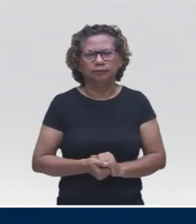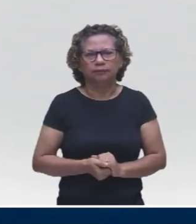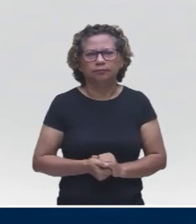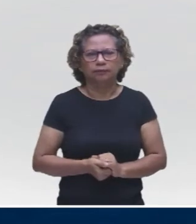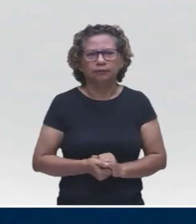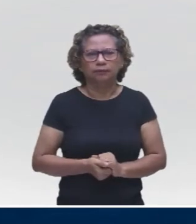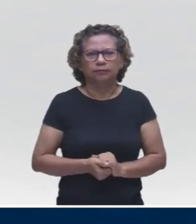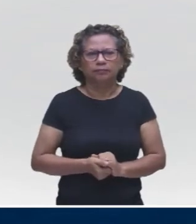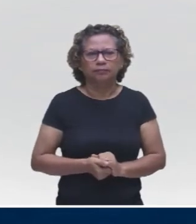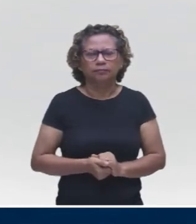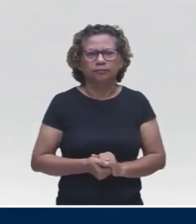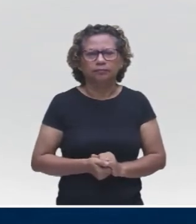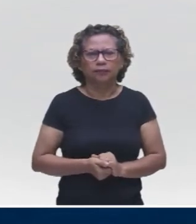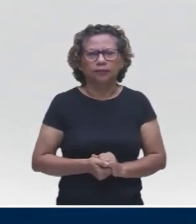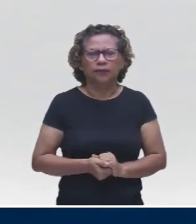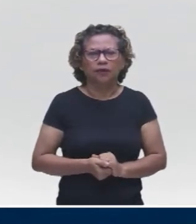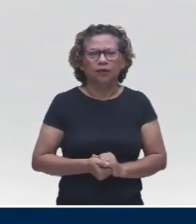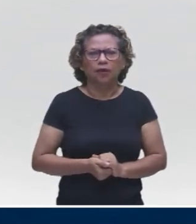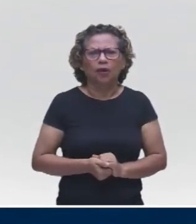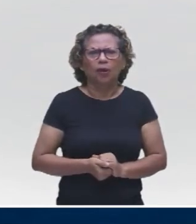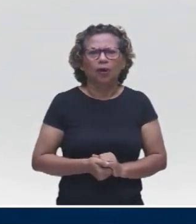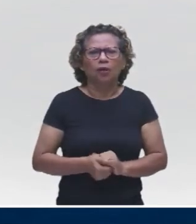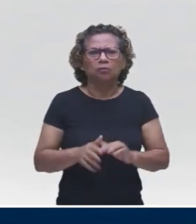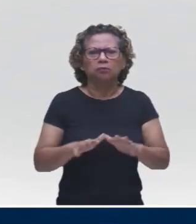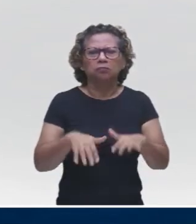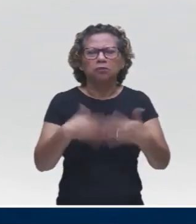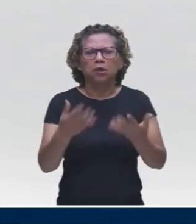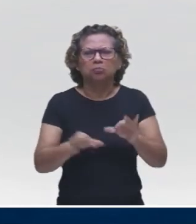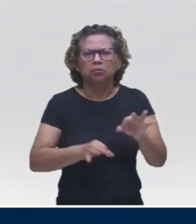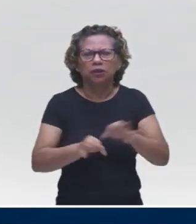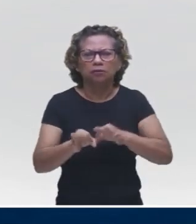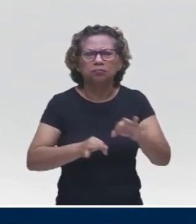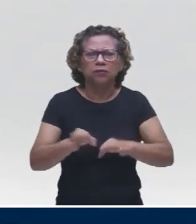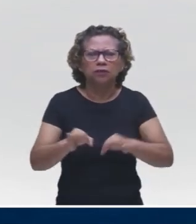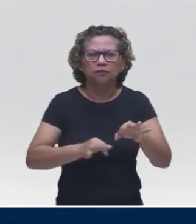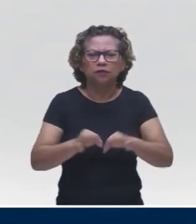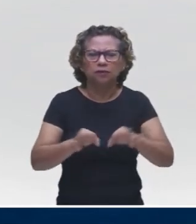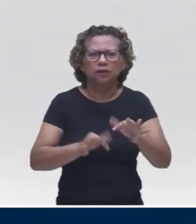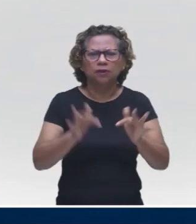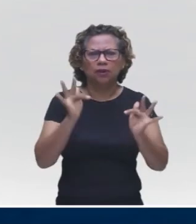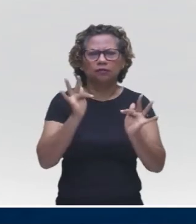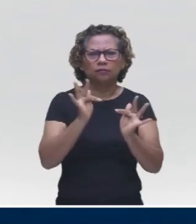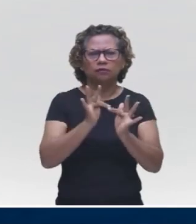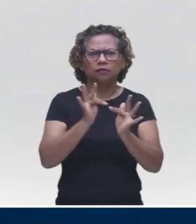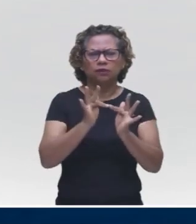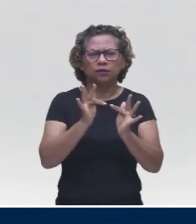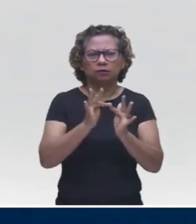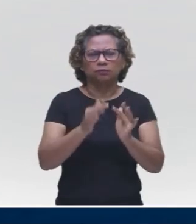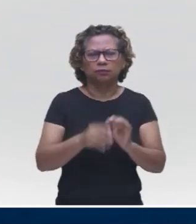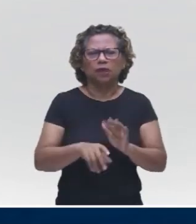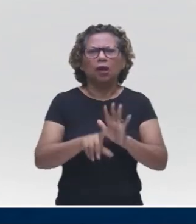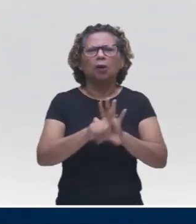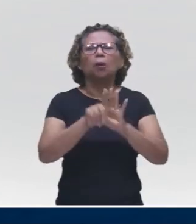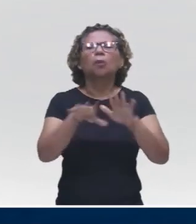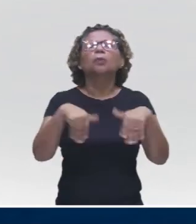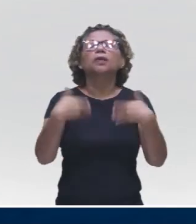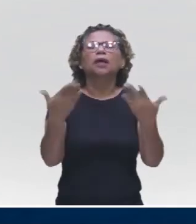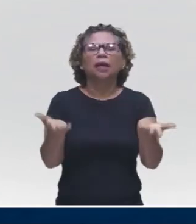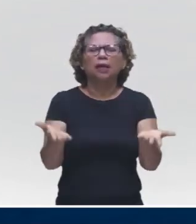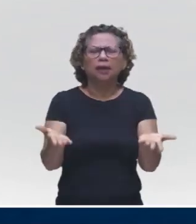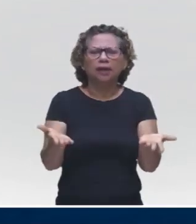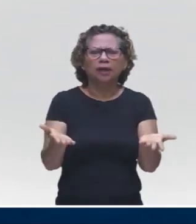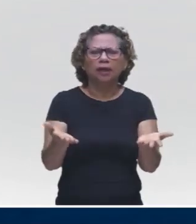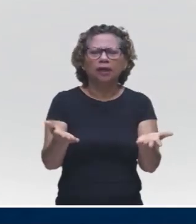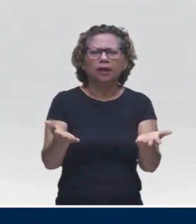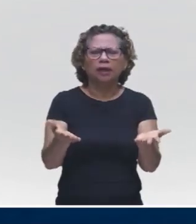Determine a lei de formação dessa função aqui. Pessoal, o que é a lei de formação? É